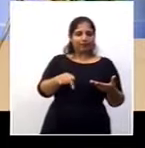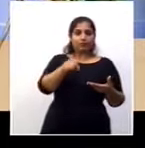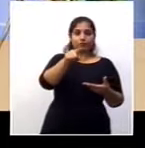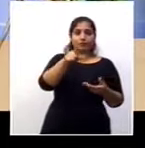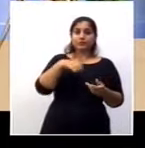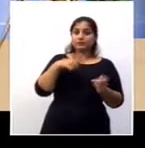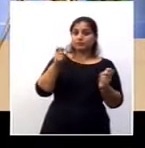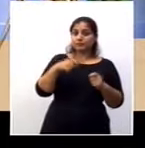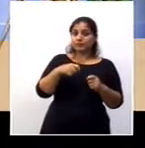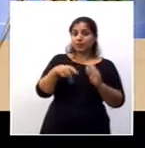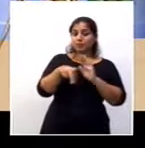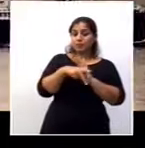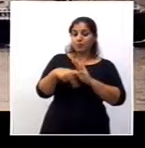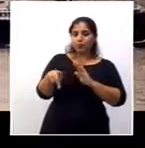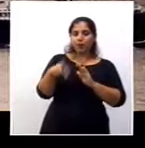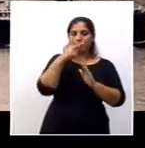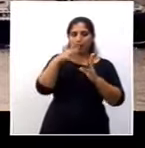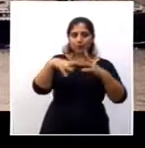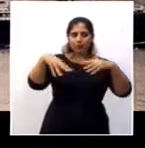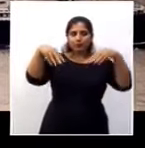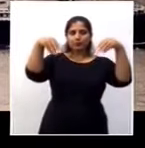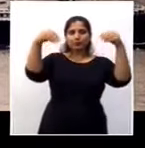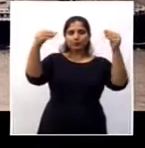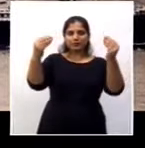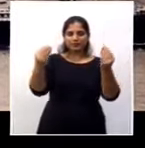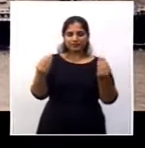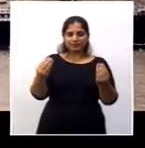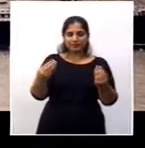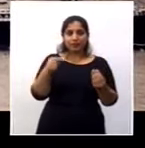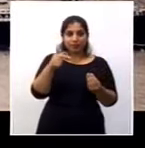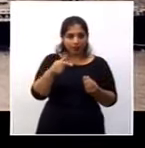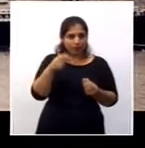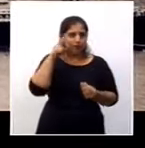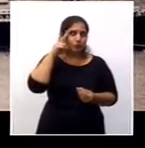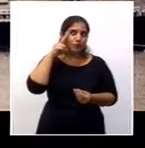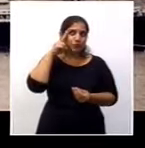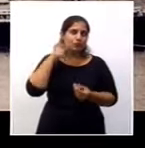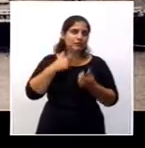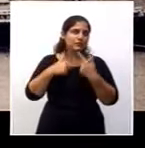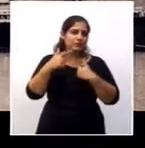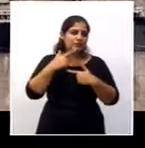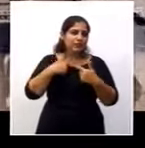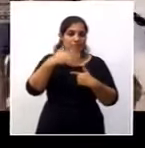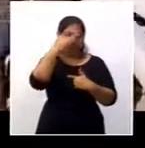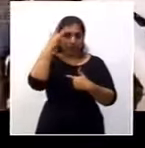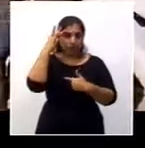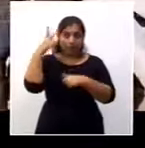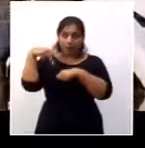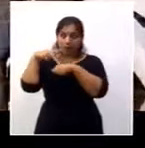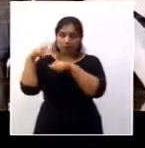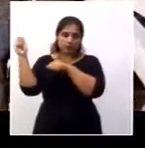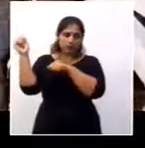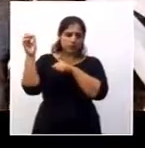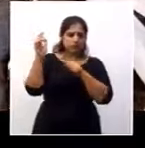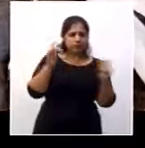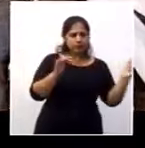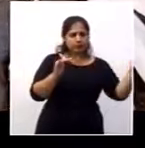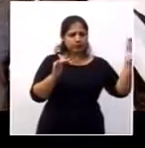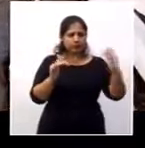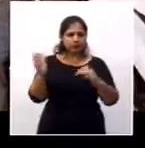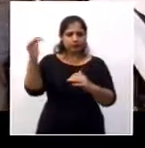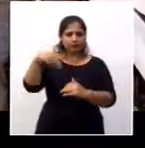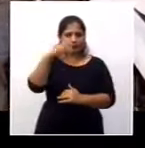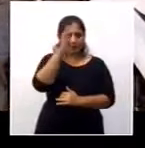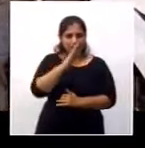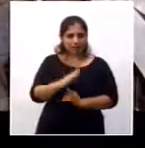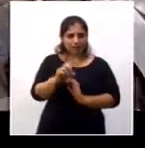terá o seu próprio castelo. É com esse sonho que os imigrantes começam a chegar ao Brasil na segunda